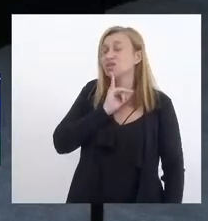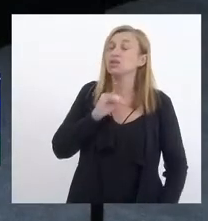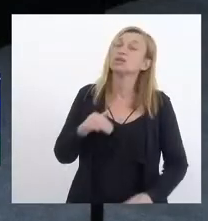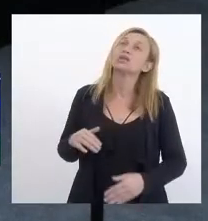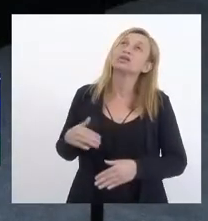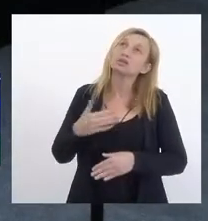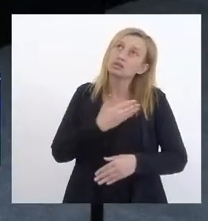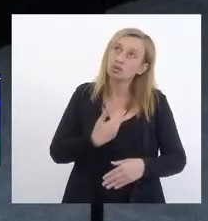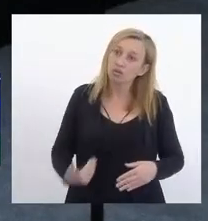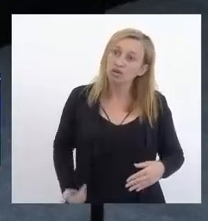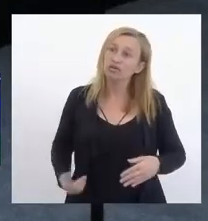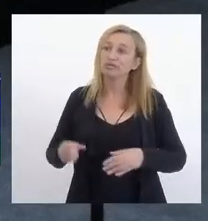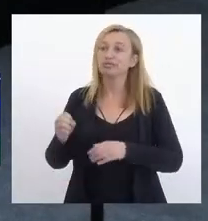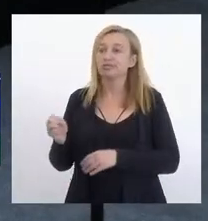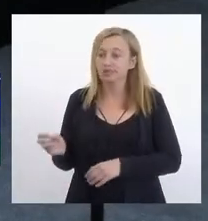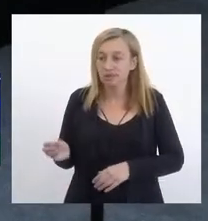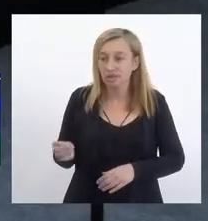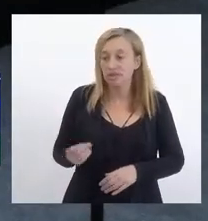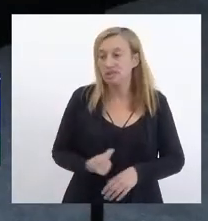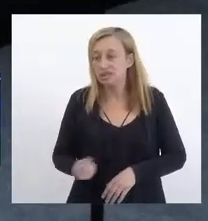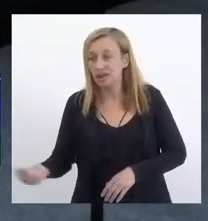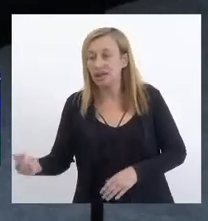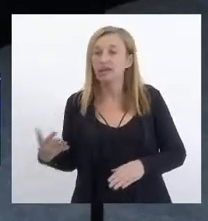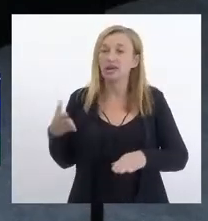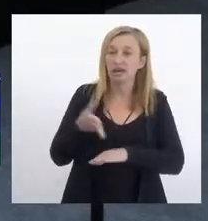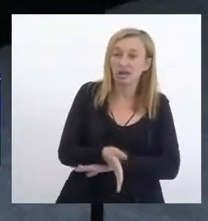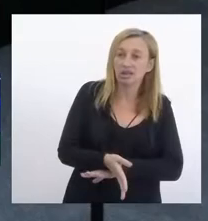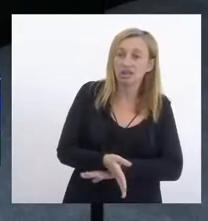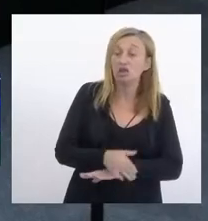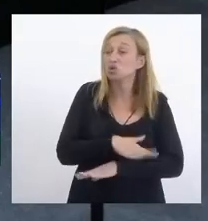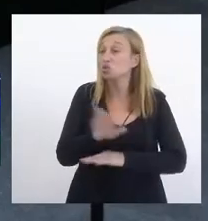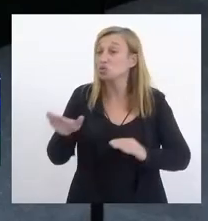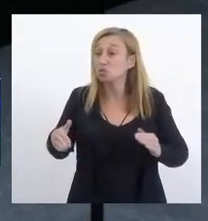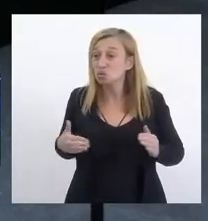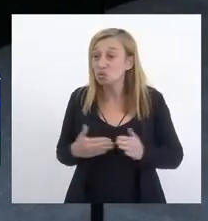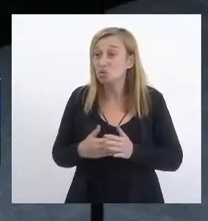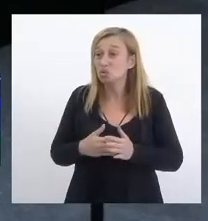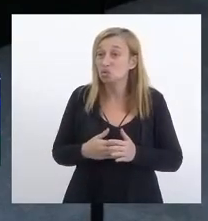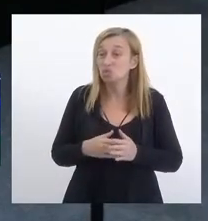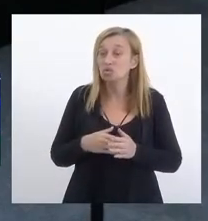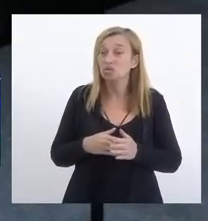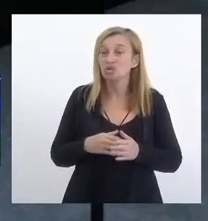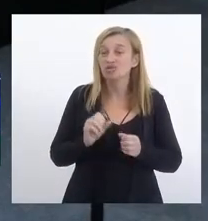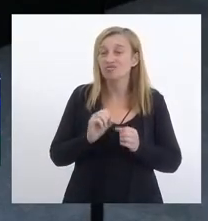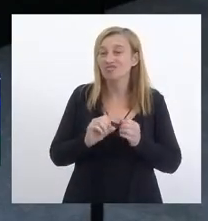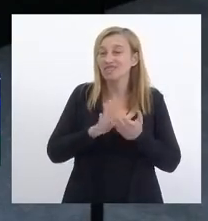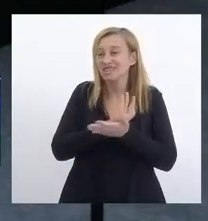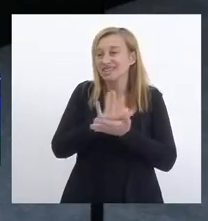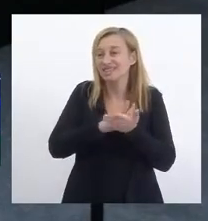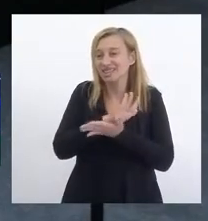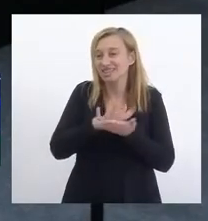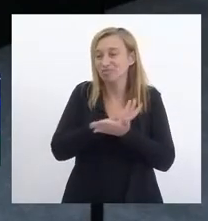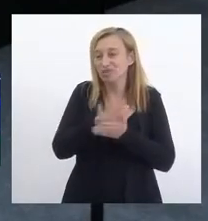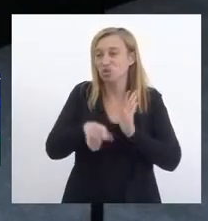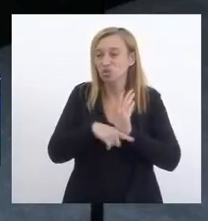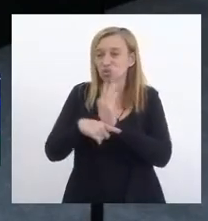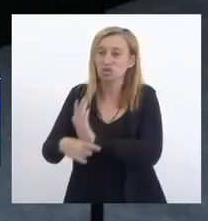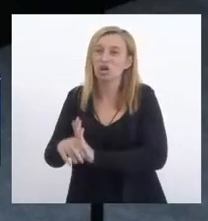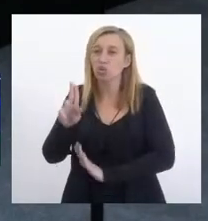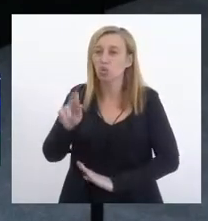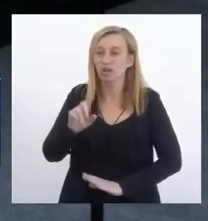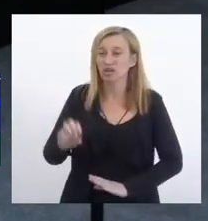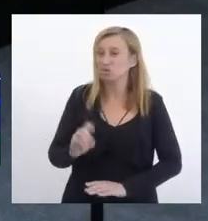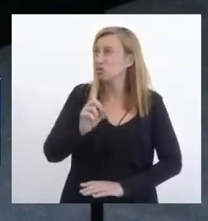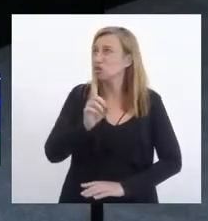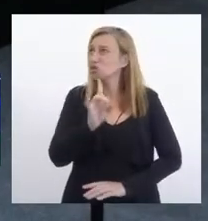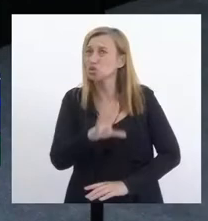vem governo depois, e todos têm sido incapazes de garantir condições de funcionamento para o UESO. Não é só o